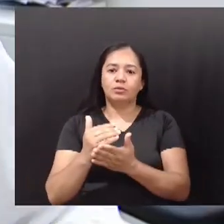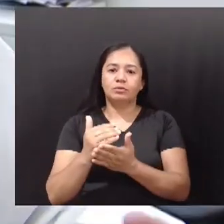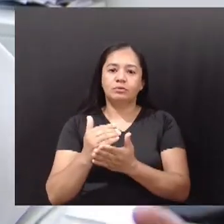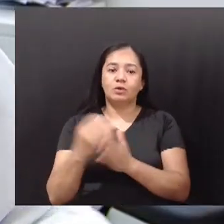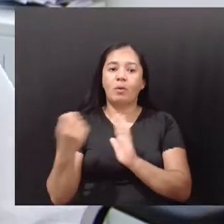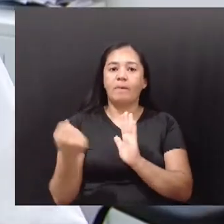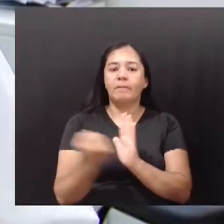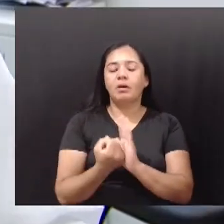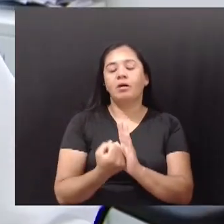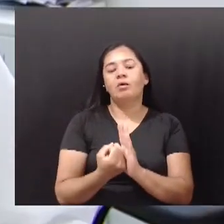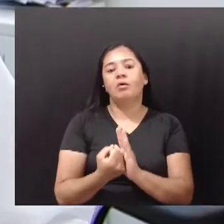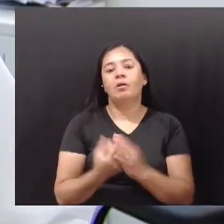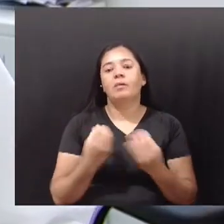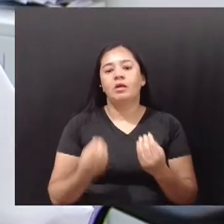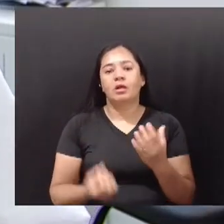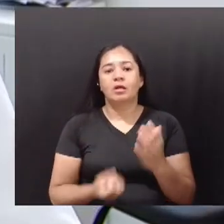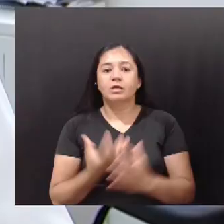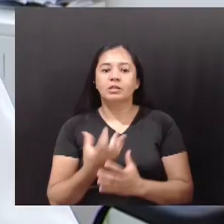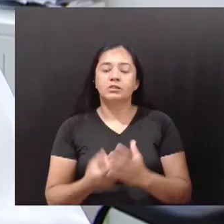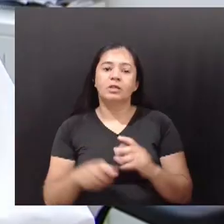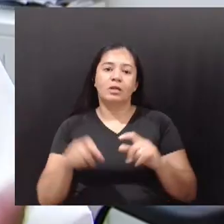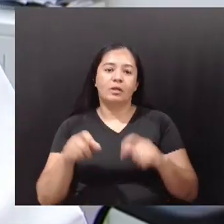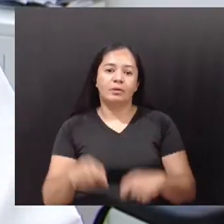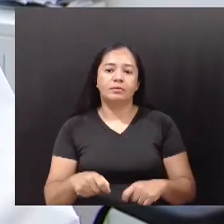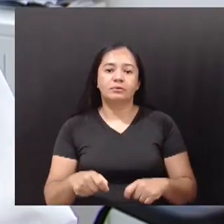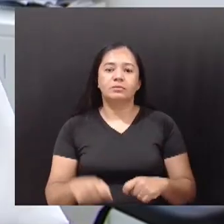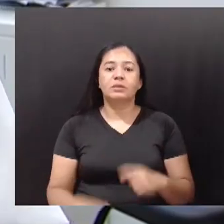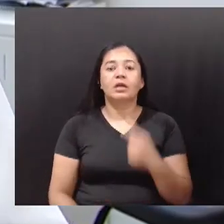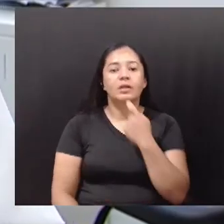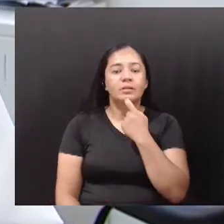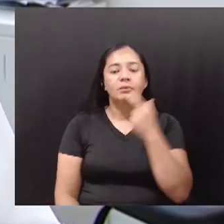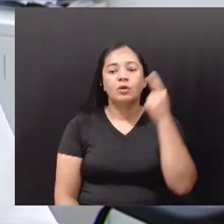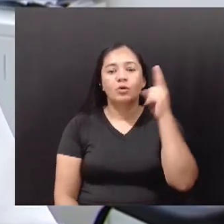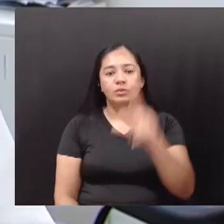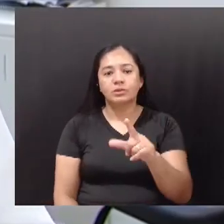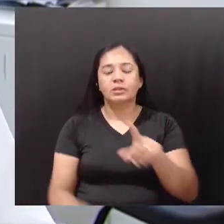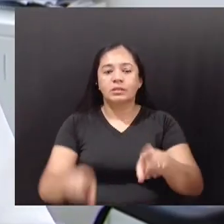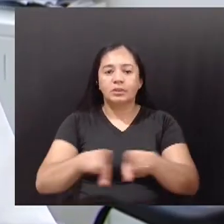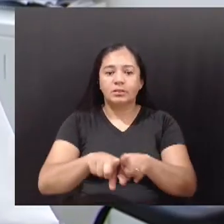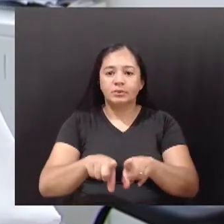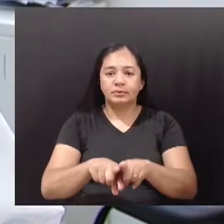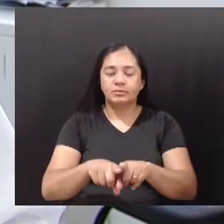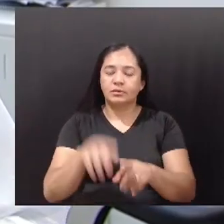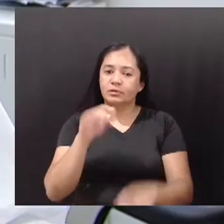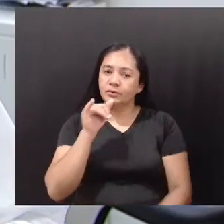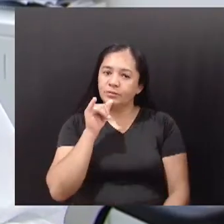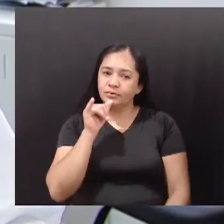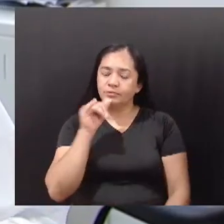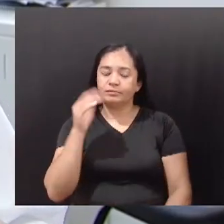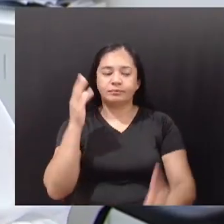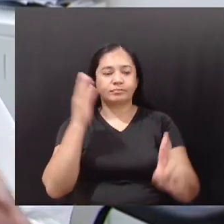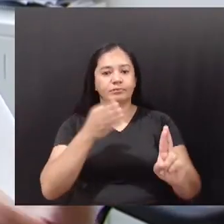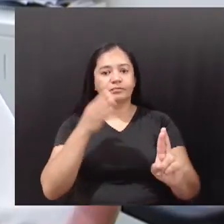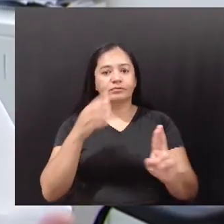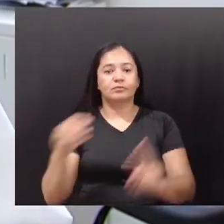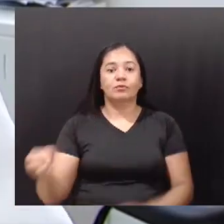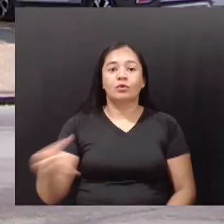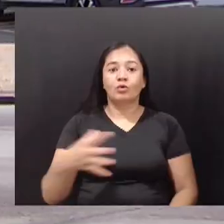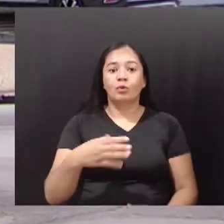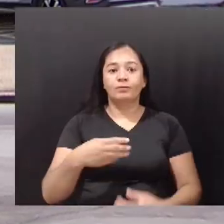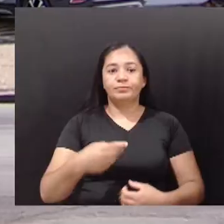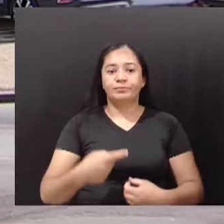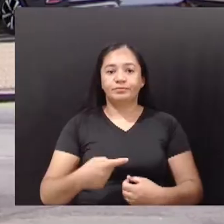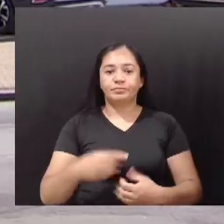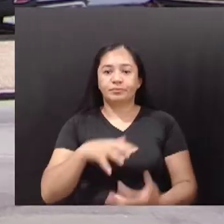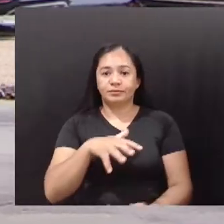para criar as condições para que Campinas possa também dar um exemplo, ser referência nesse novo momento que o mundo exige,